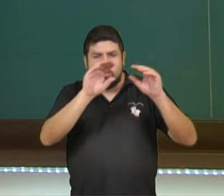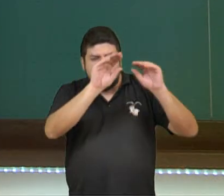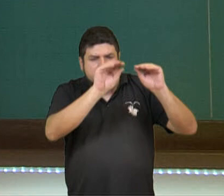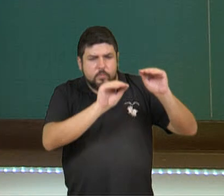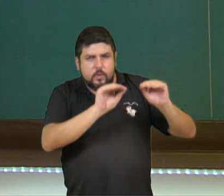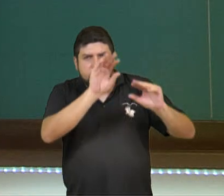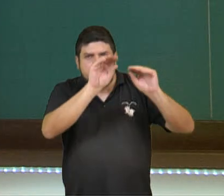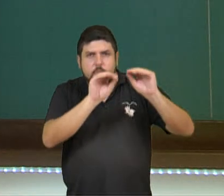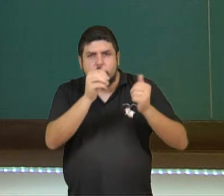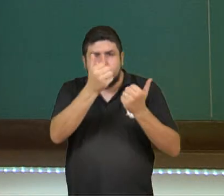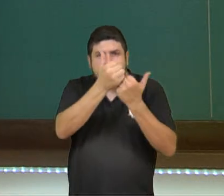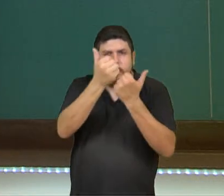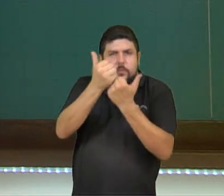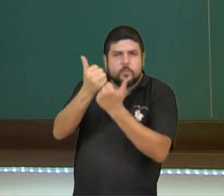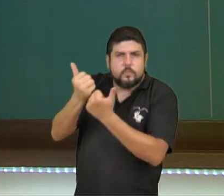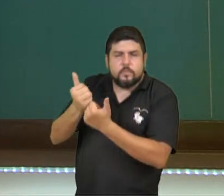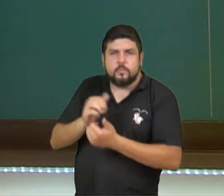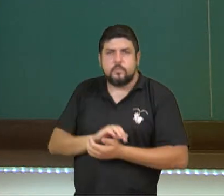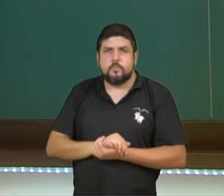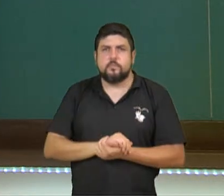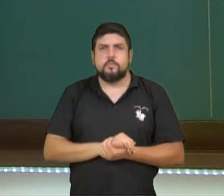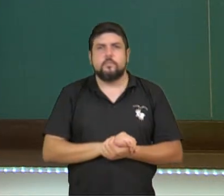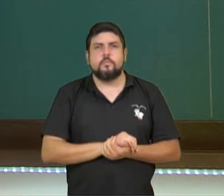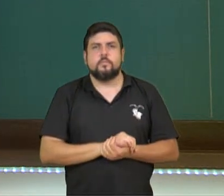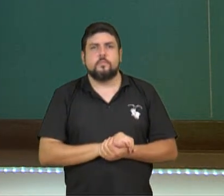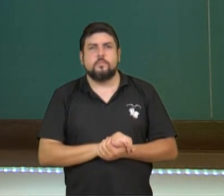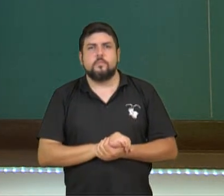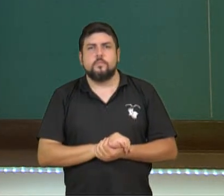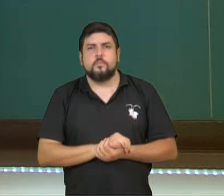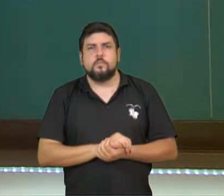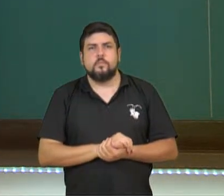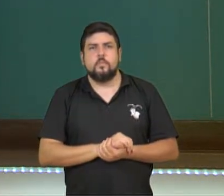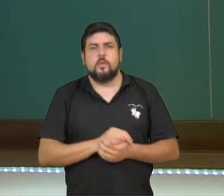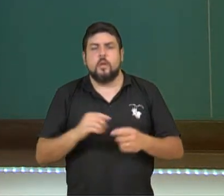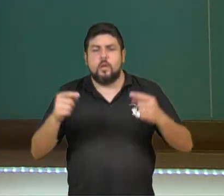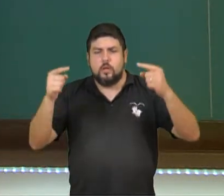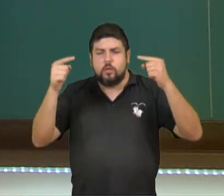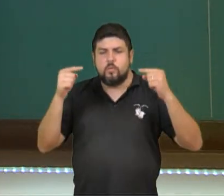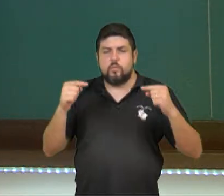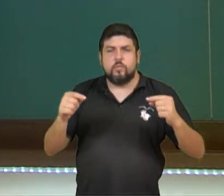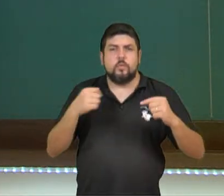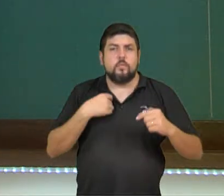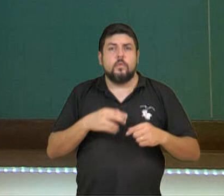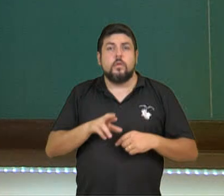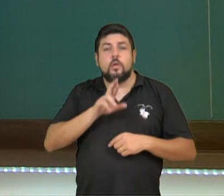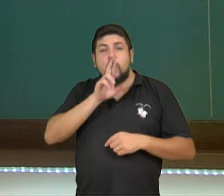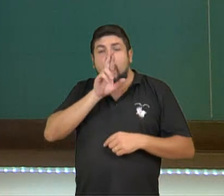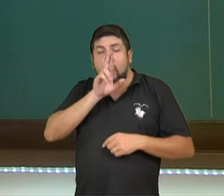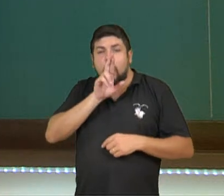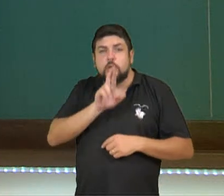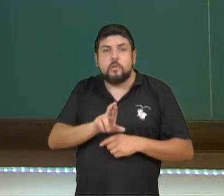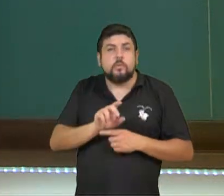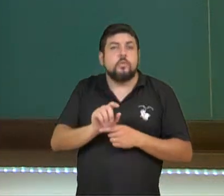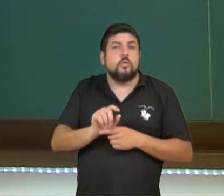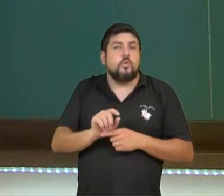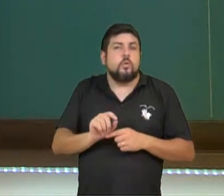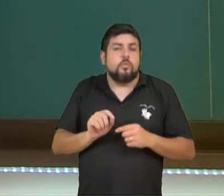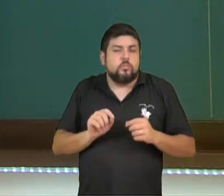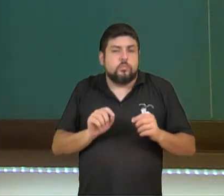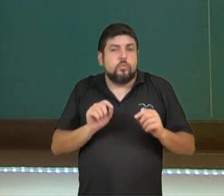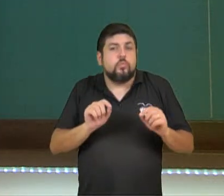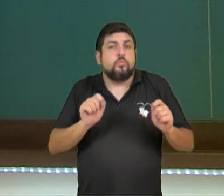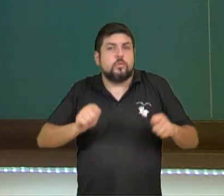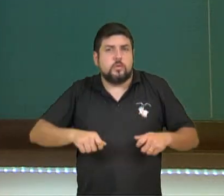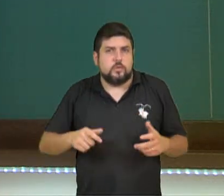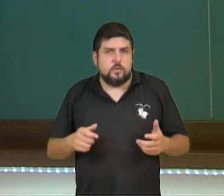certo? Encaixar as pecinhas. Aí na última linha você resolve o que dá para resolver, certo? Tem muita coisa